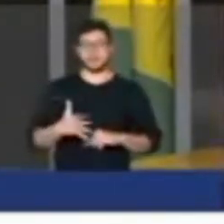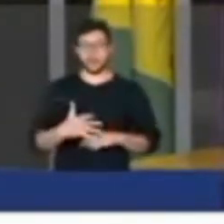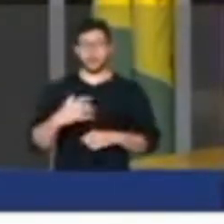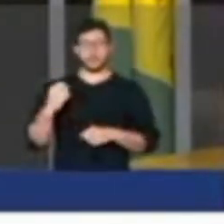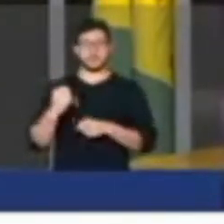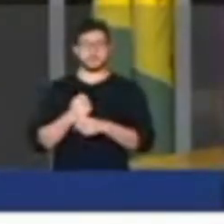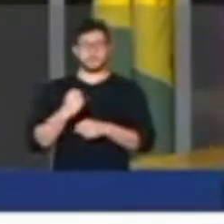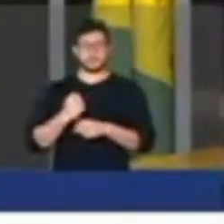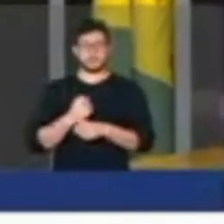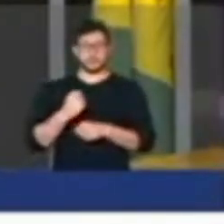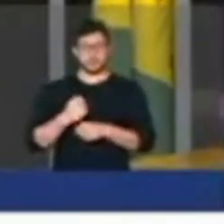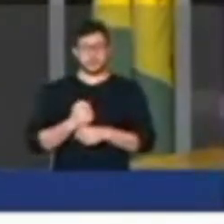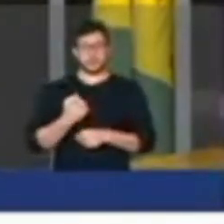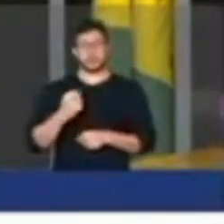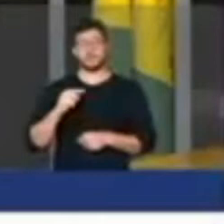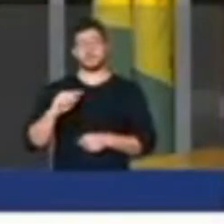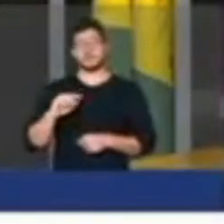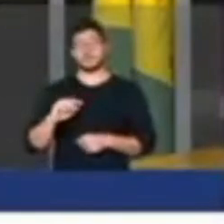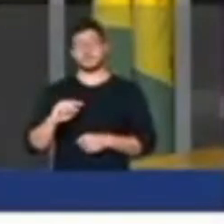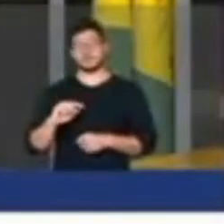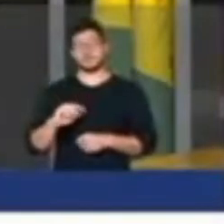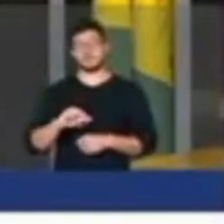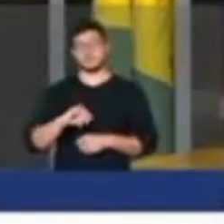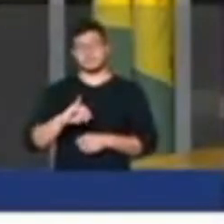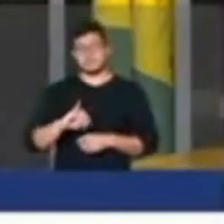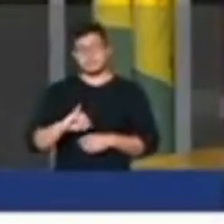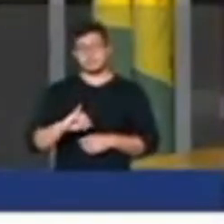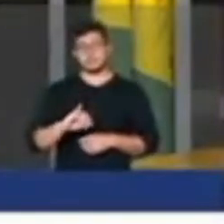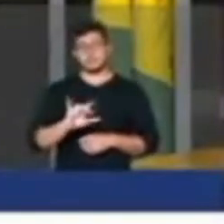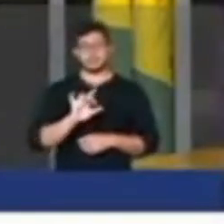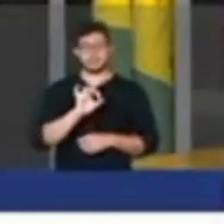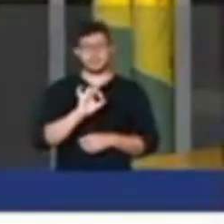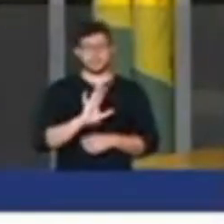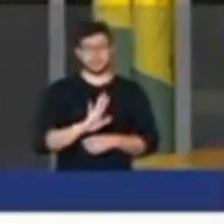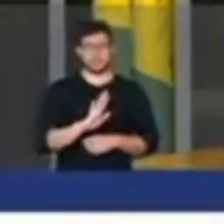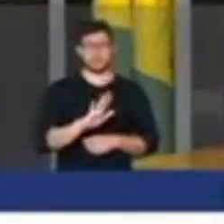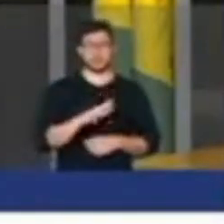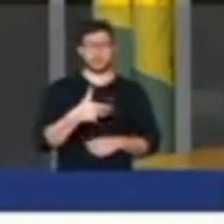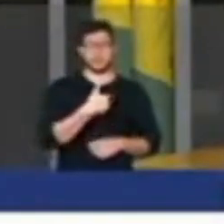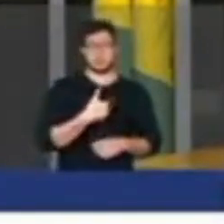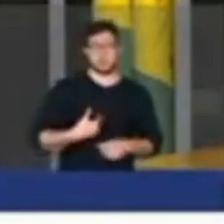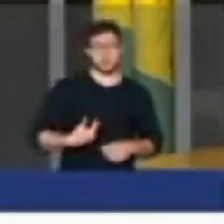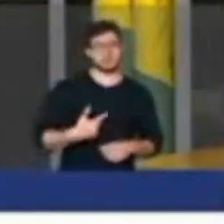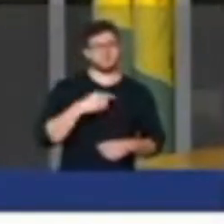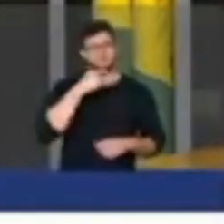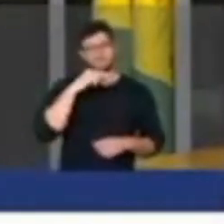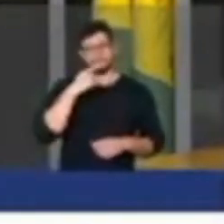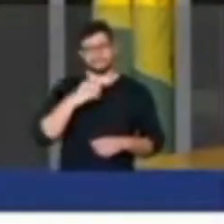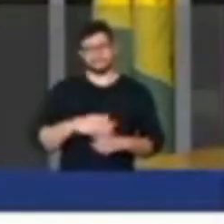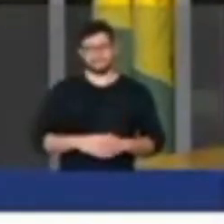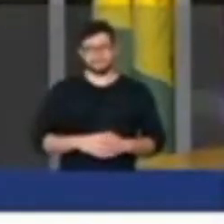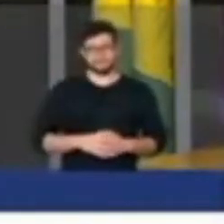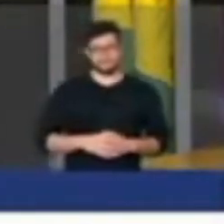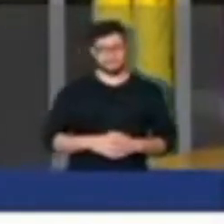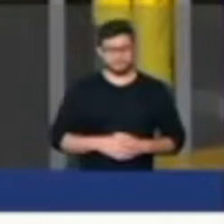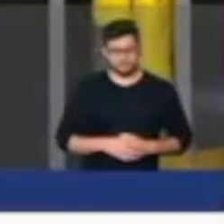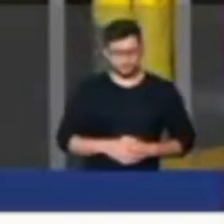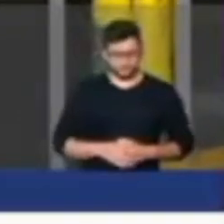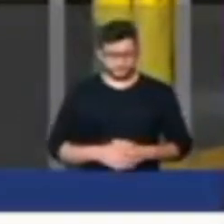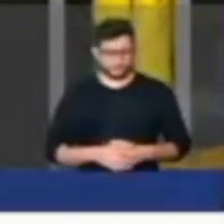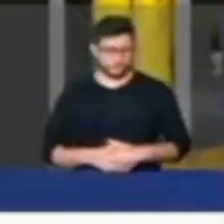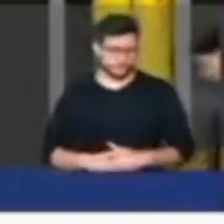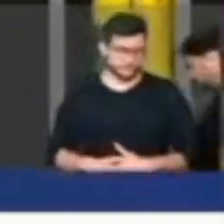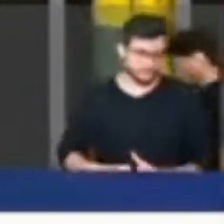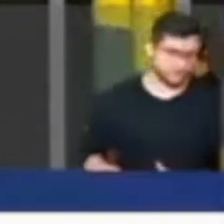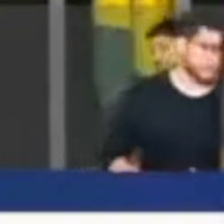obras, que muitas vezes sendo realizadas apenas pelo poder público, são demoradas, muitas vezes inclusive são